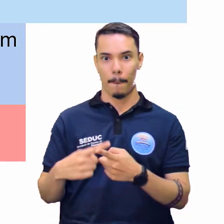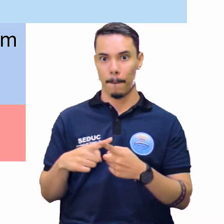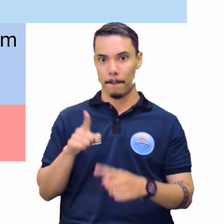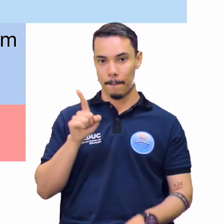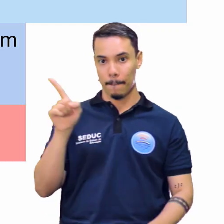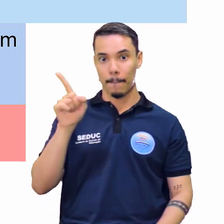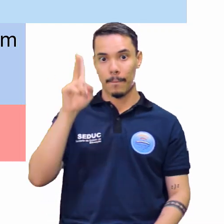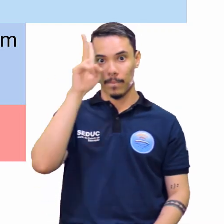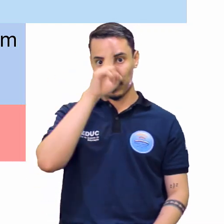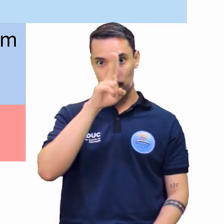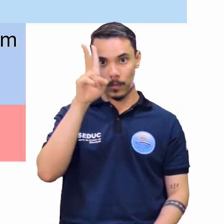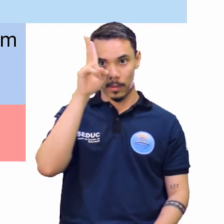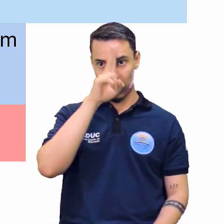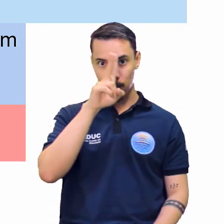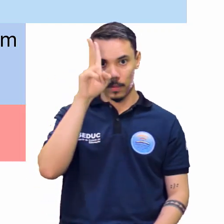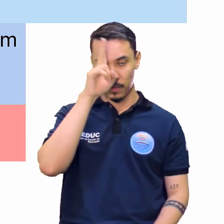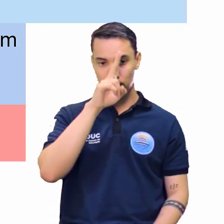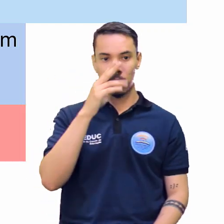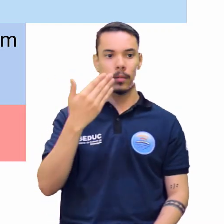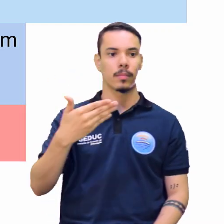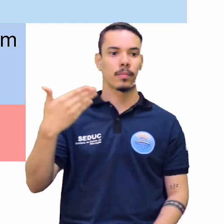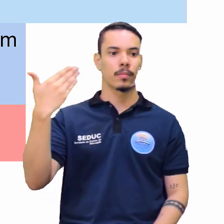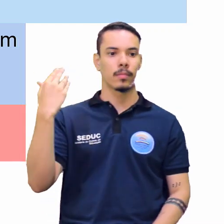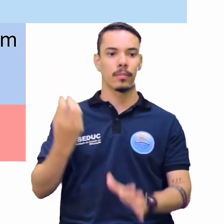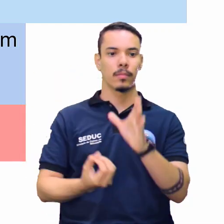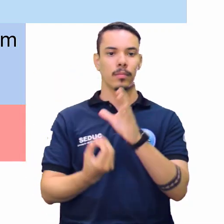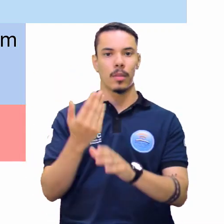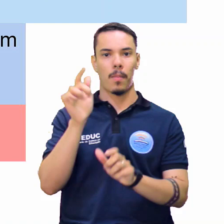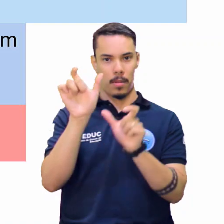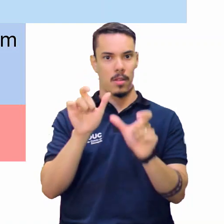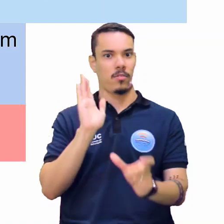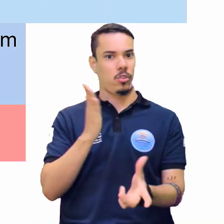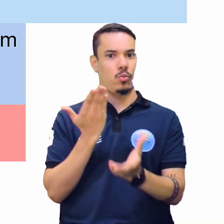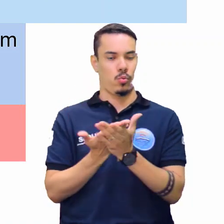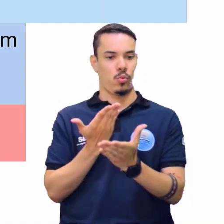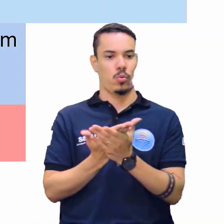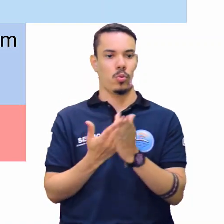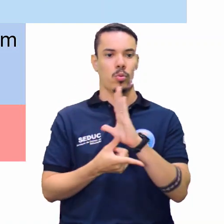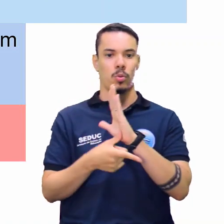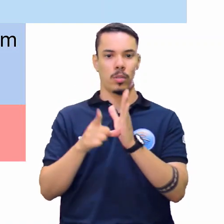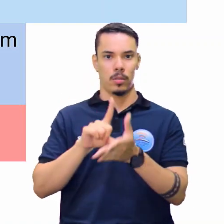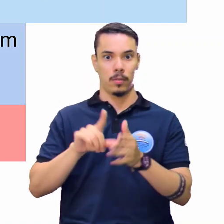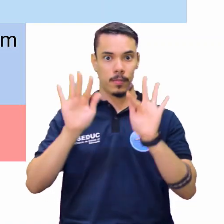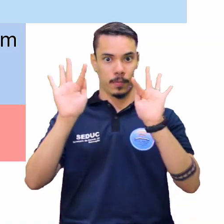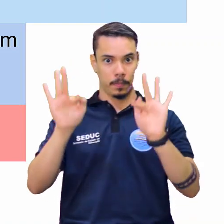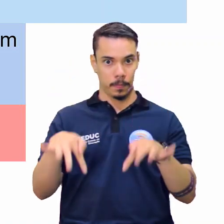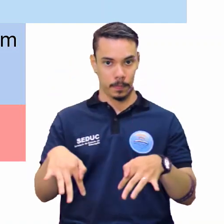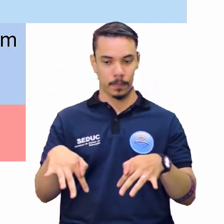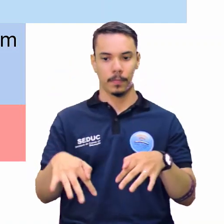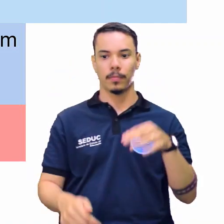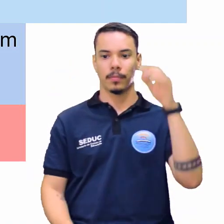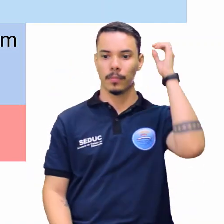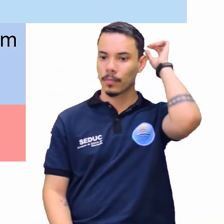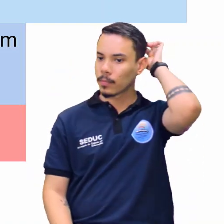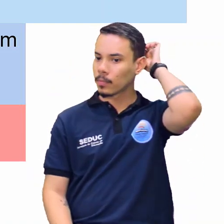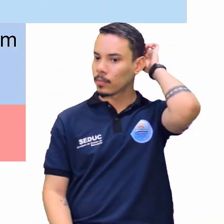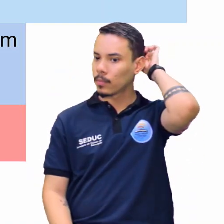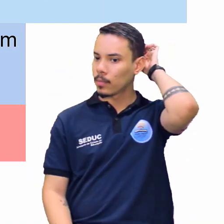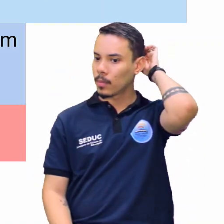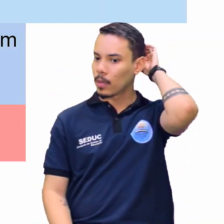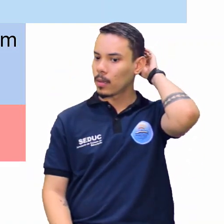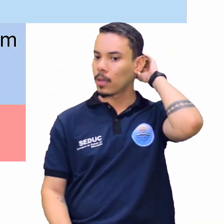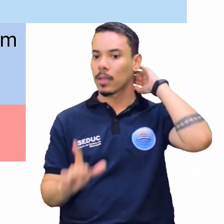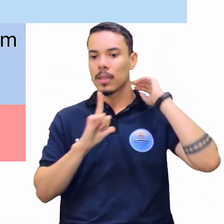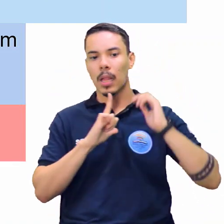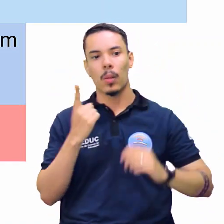lembrando lá da formação de palavra que a gente já estudou são exterminações tá bom tenha